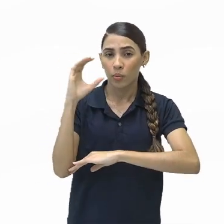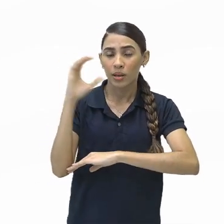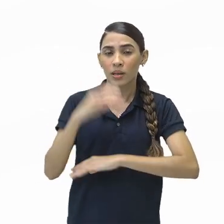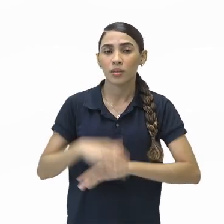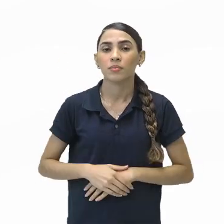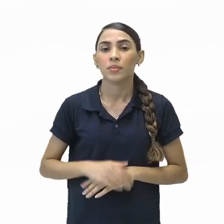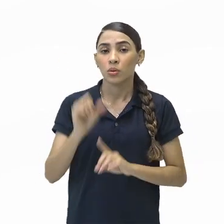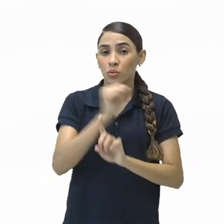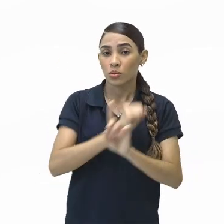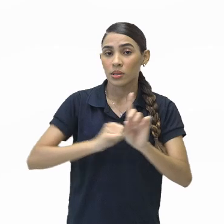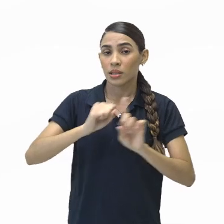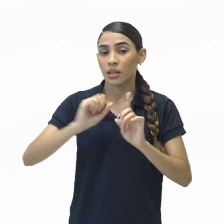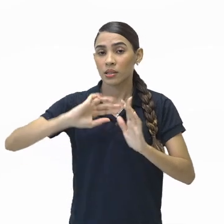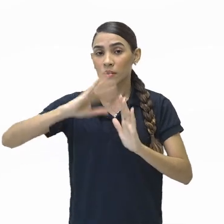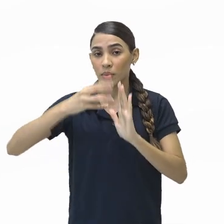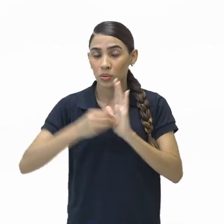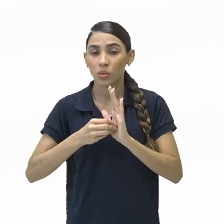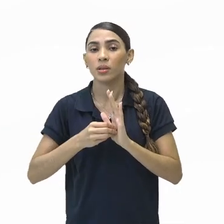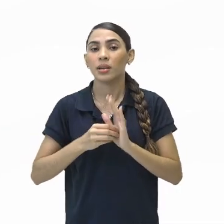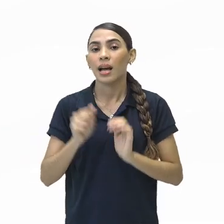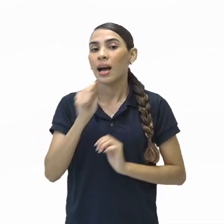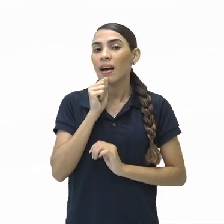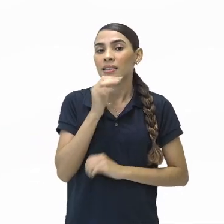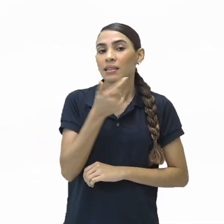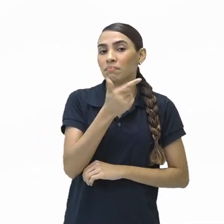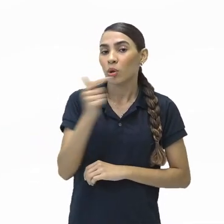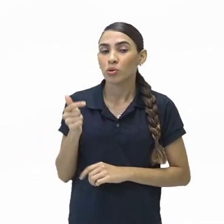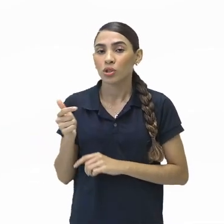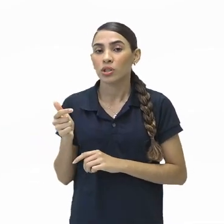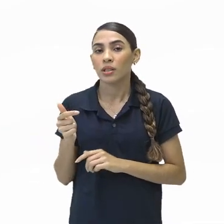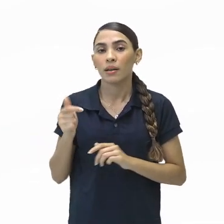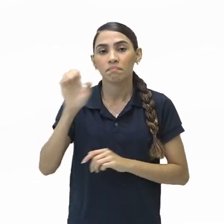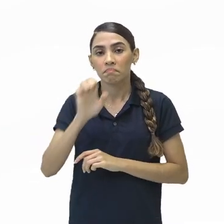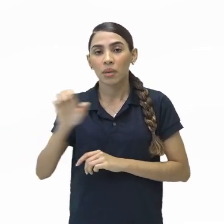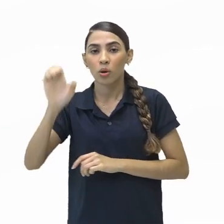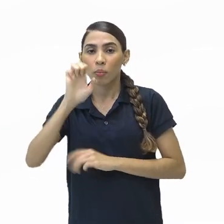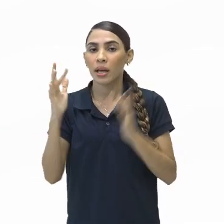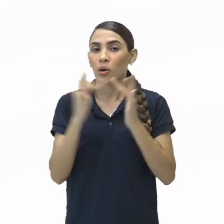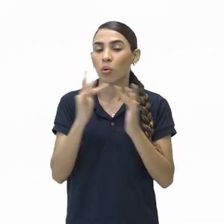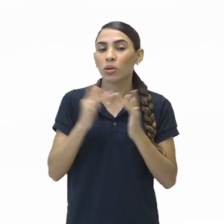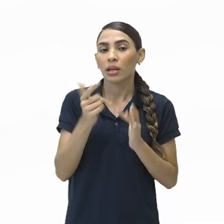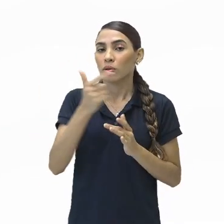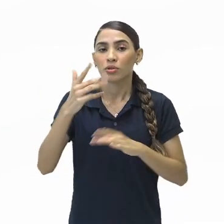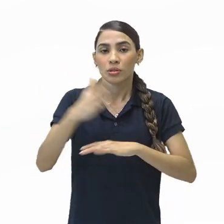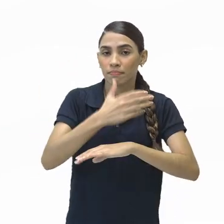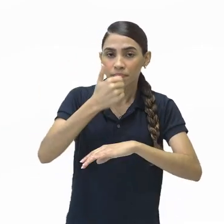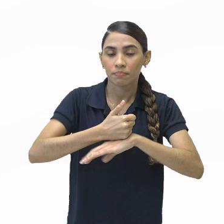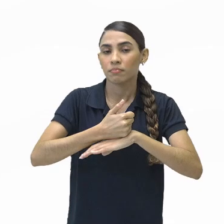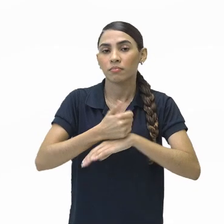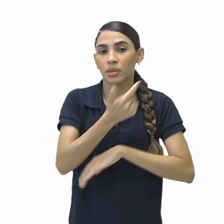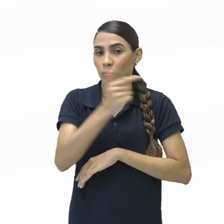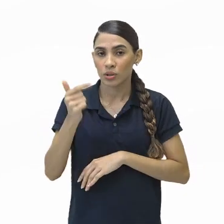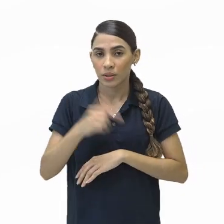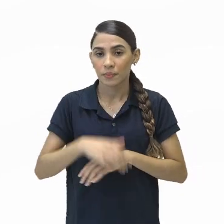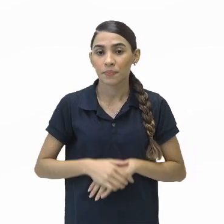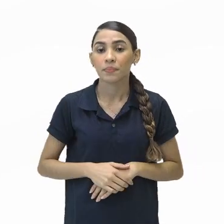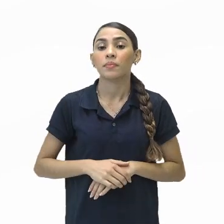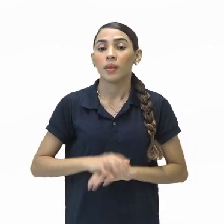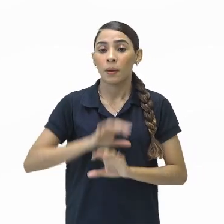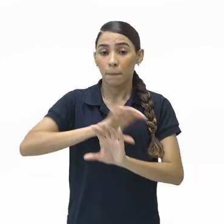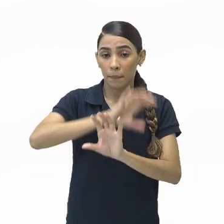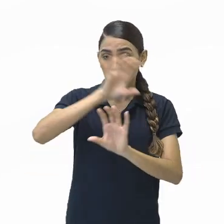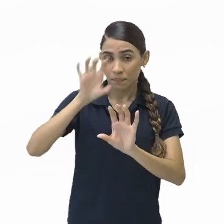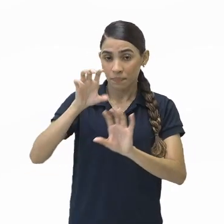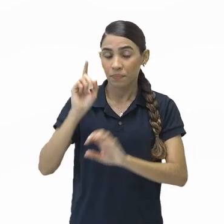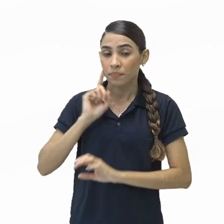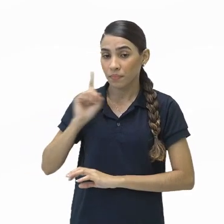das sociedades amazônicas onde ainda não houve ocupação europeia, né? Exploração europeia e tudo mais. Nesse mapa, pessoal, nós